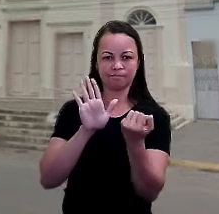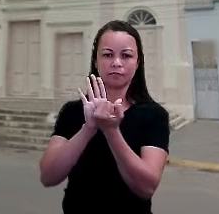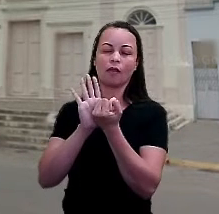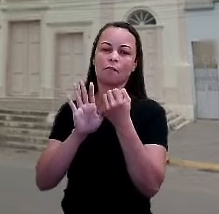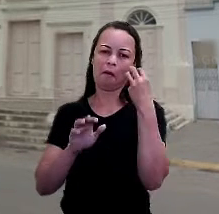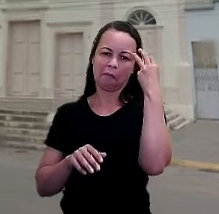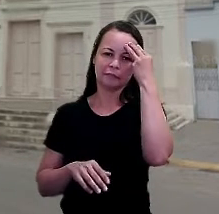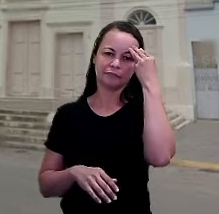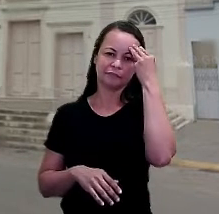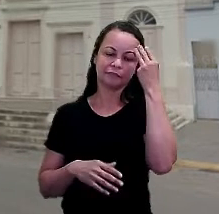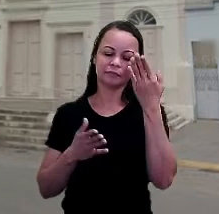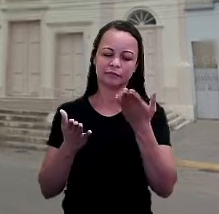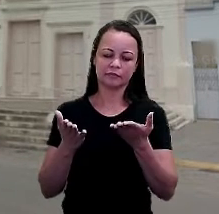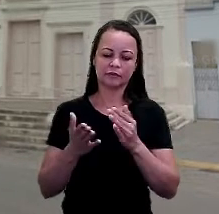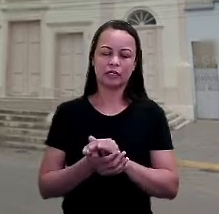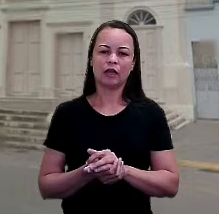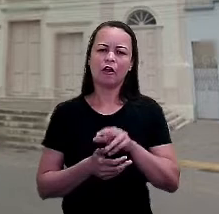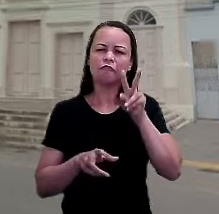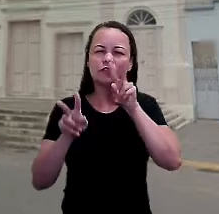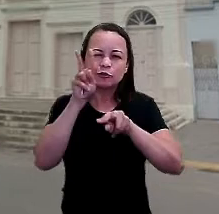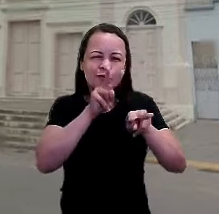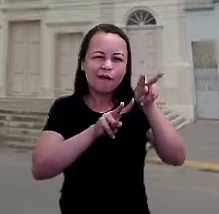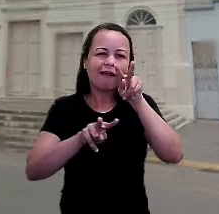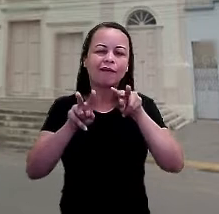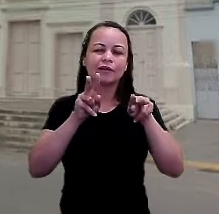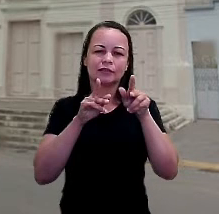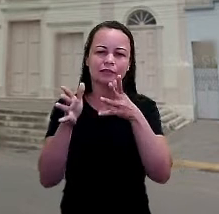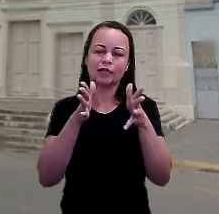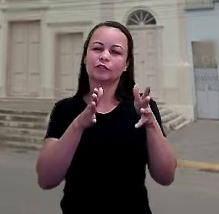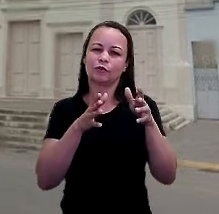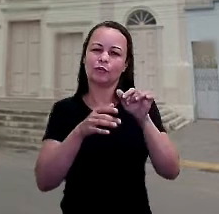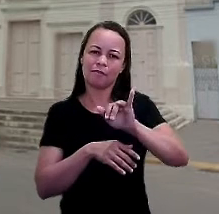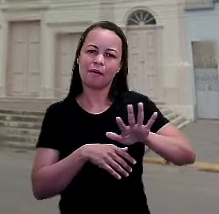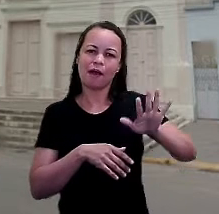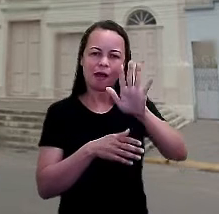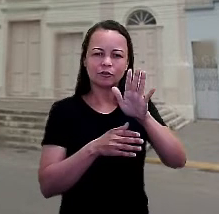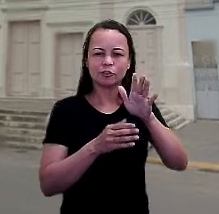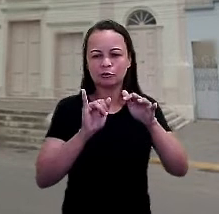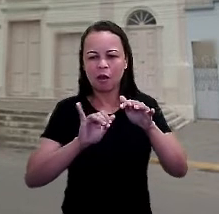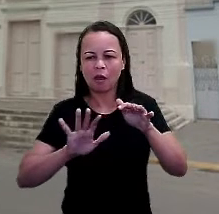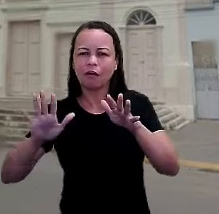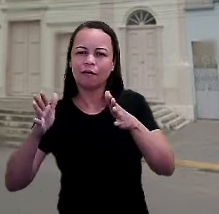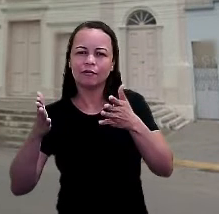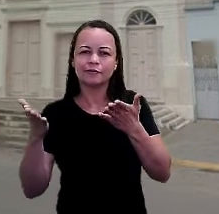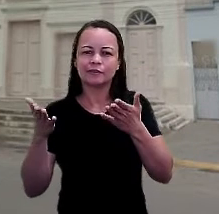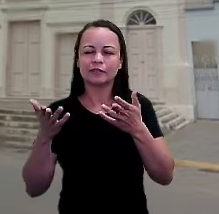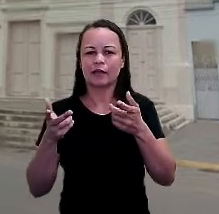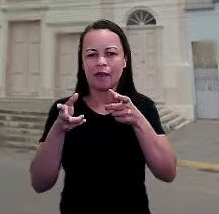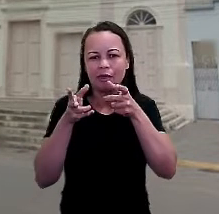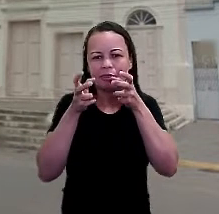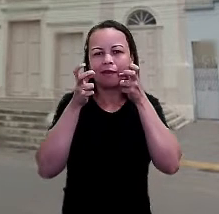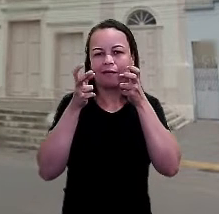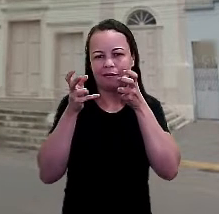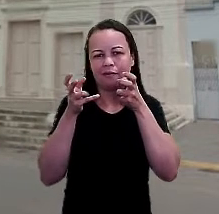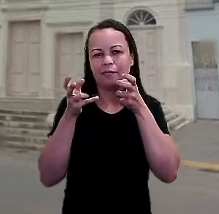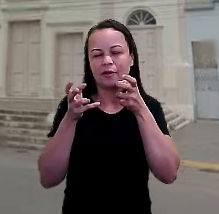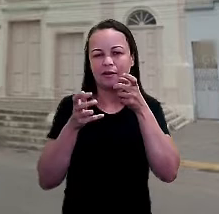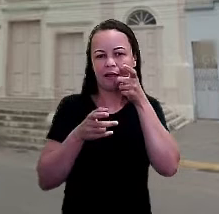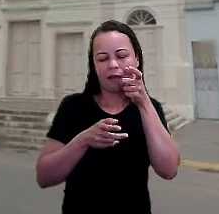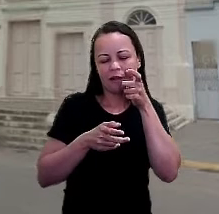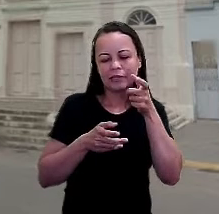Então, a gente visualizando as diferenças entre uma imagem e outra. Bem interessante, né? A gente compreender